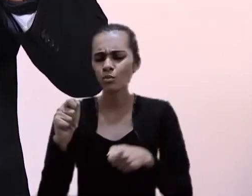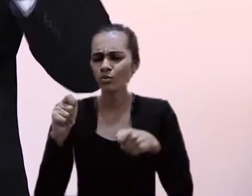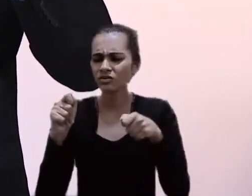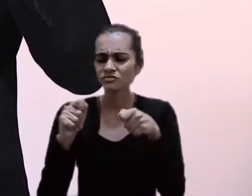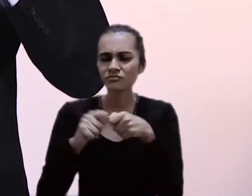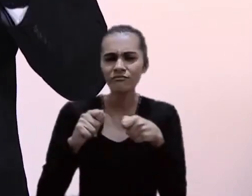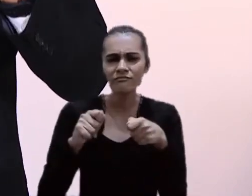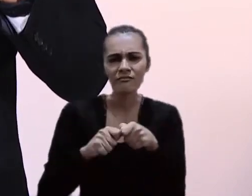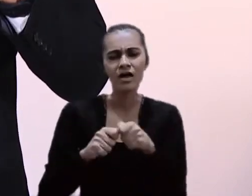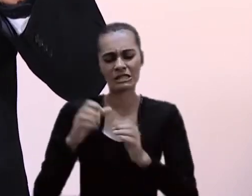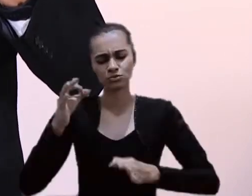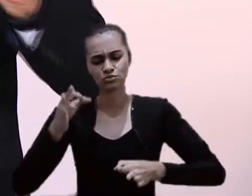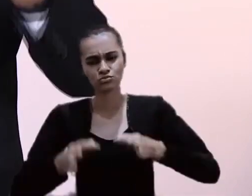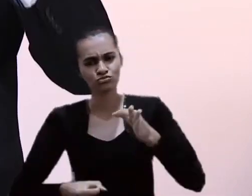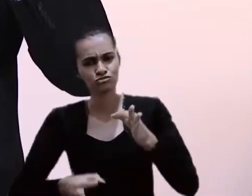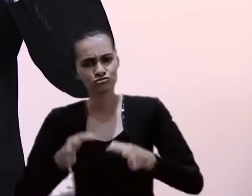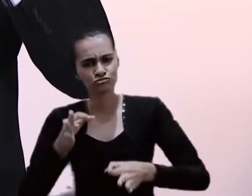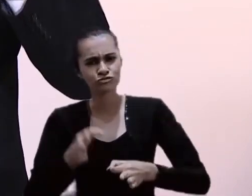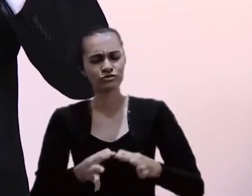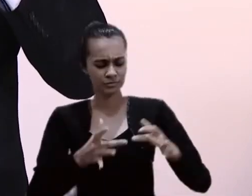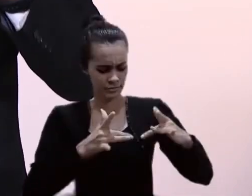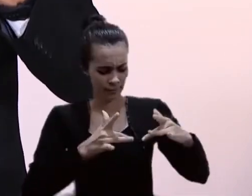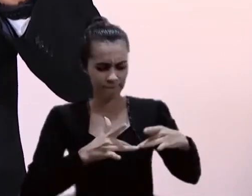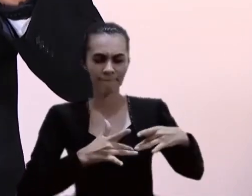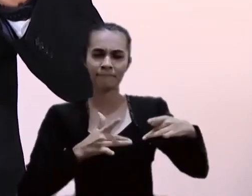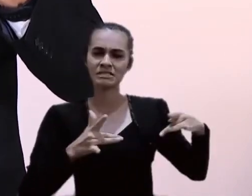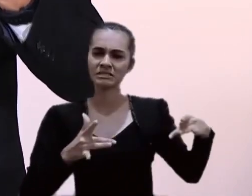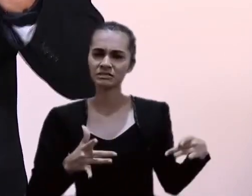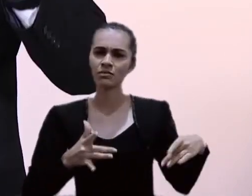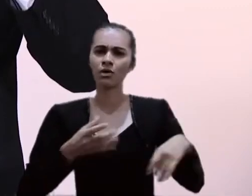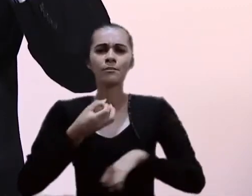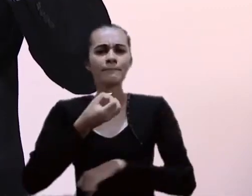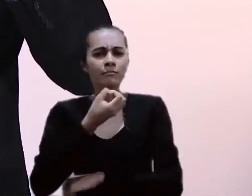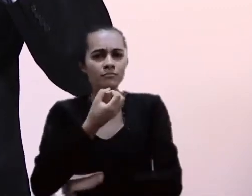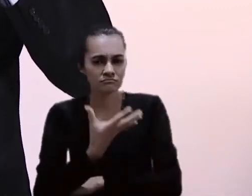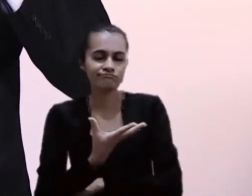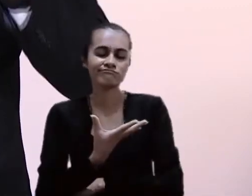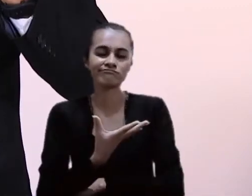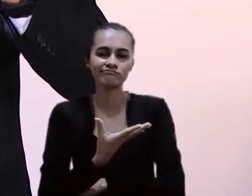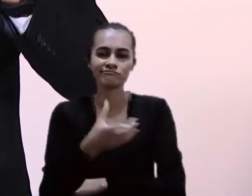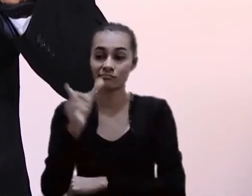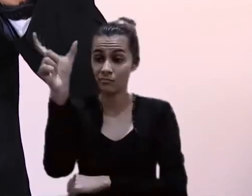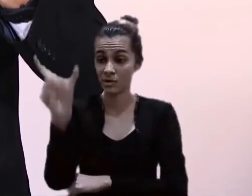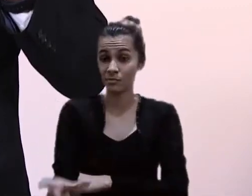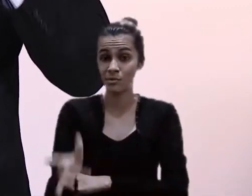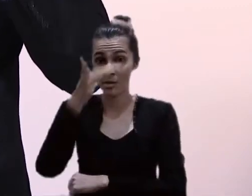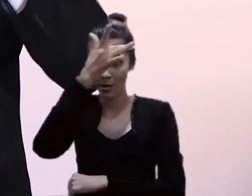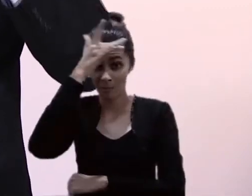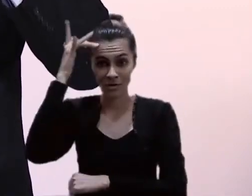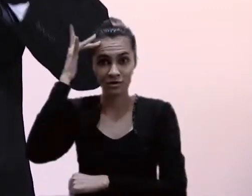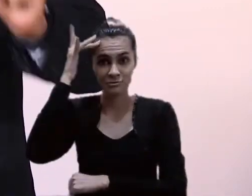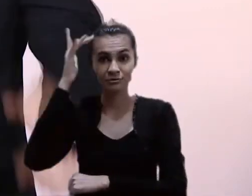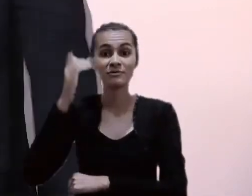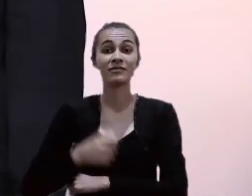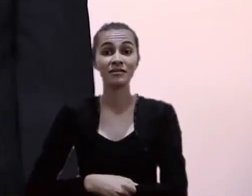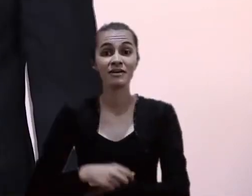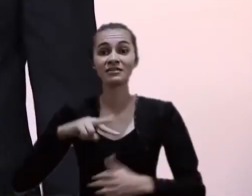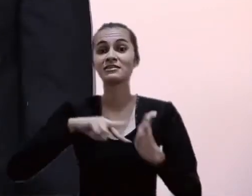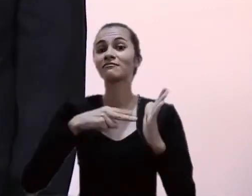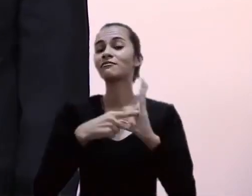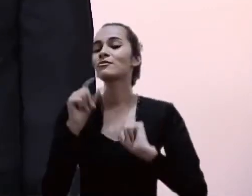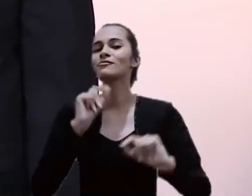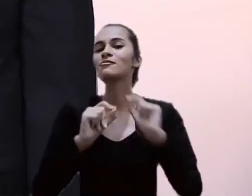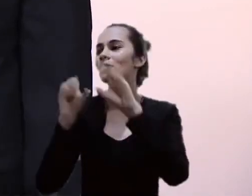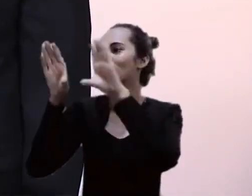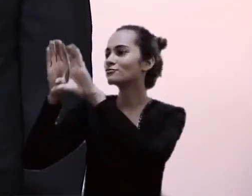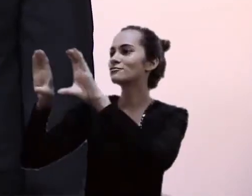justiça, misericórdia e beneficência produz música no céu.